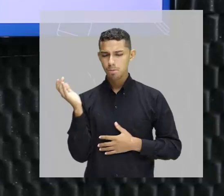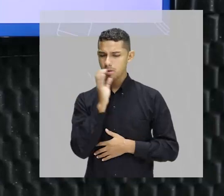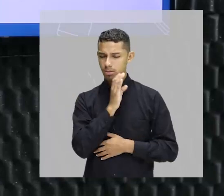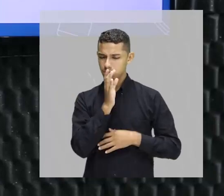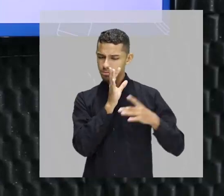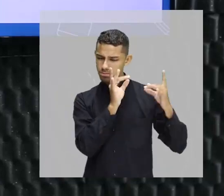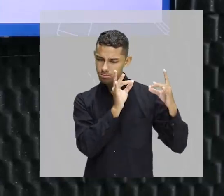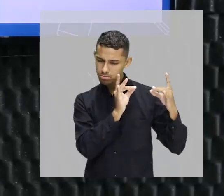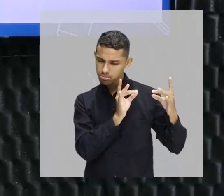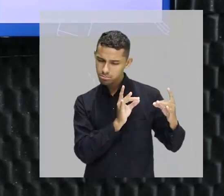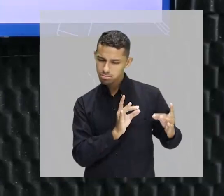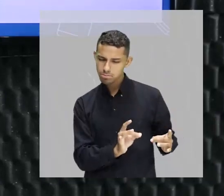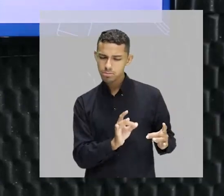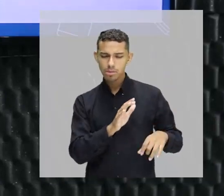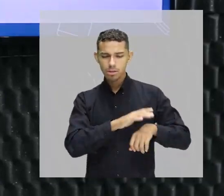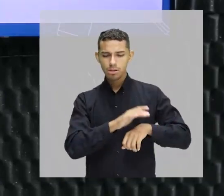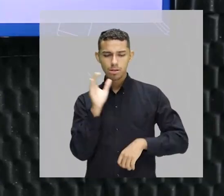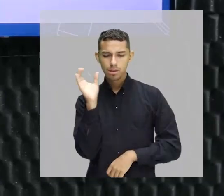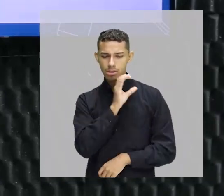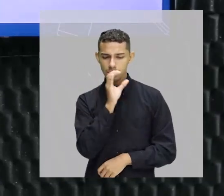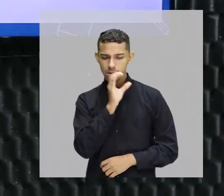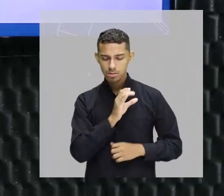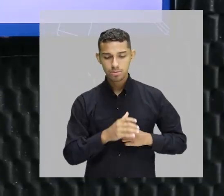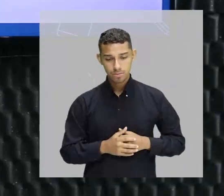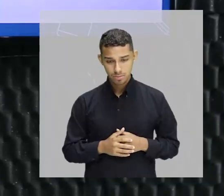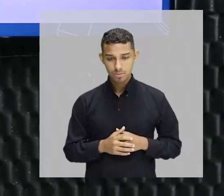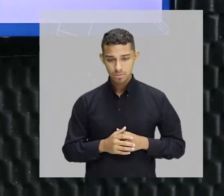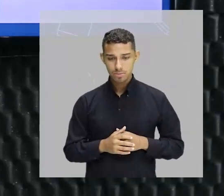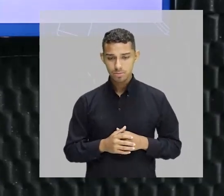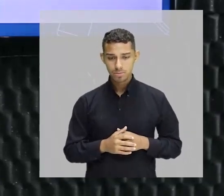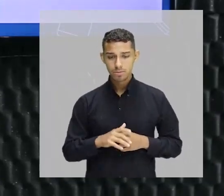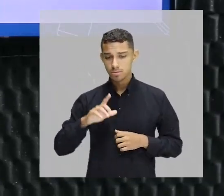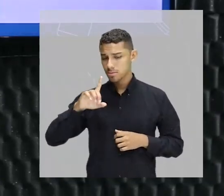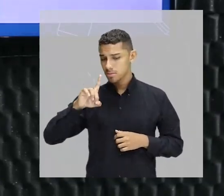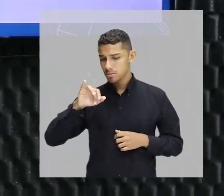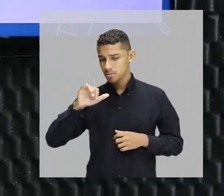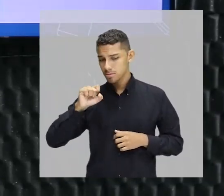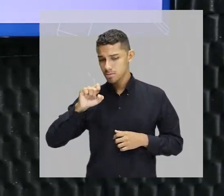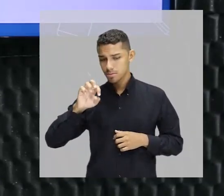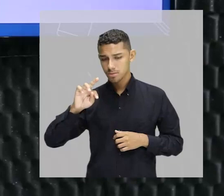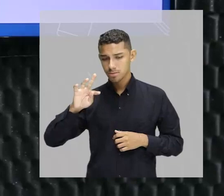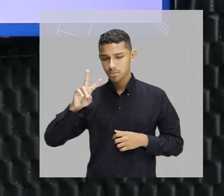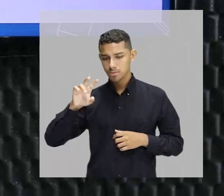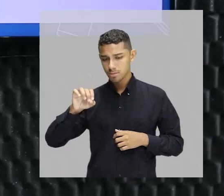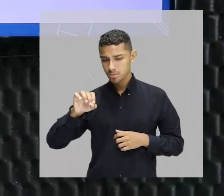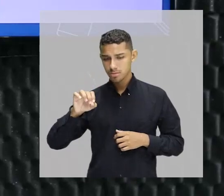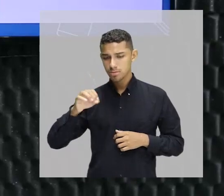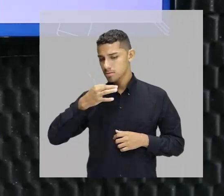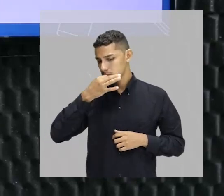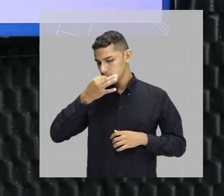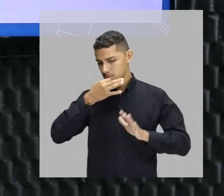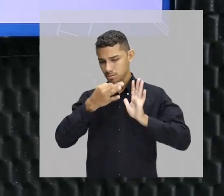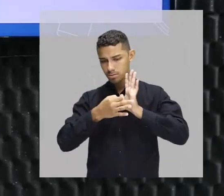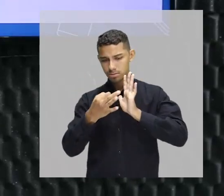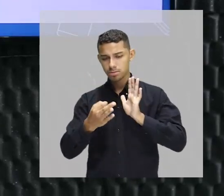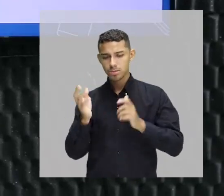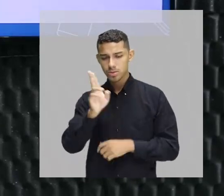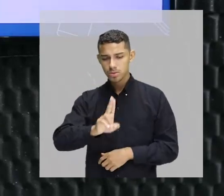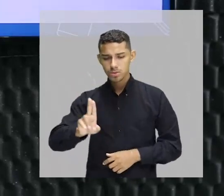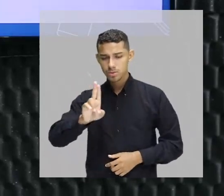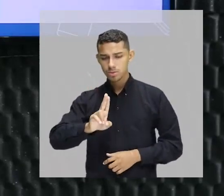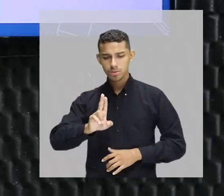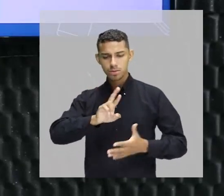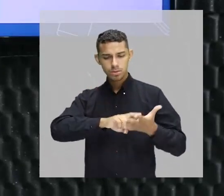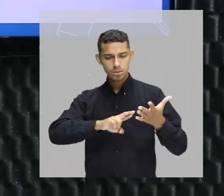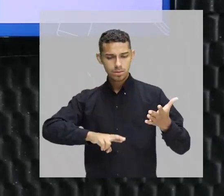mais detalhada ou de uma forma mais rápida. O dissertativo argumentativo, que é o muito utilizado, o que vocês utilizam na